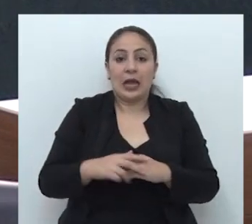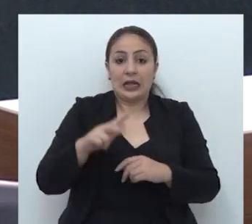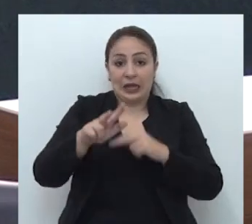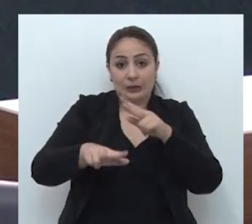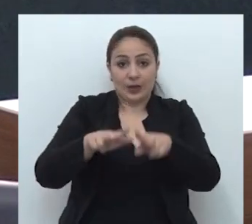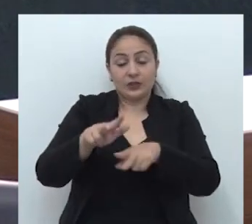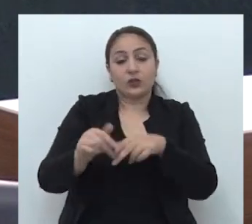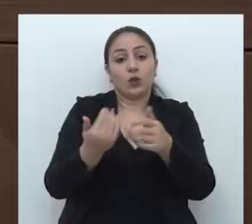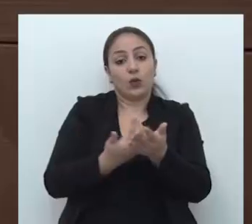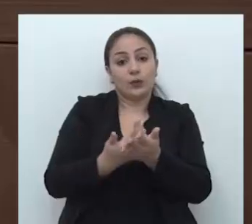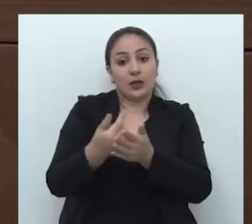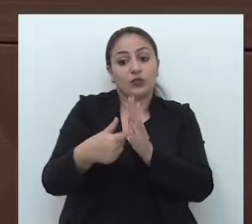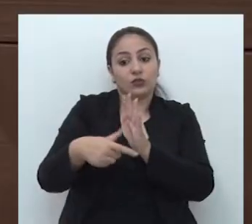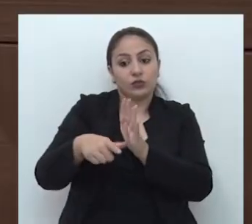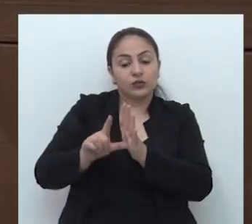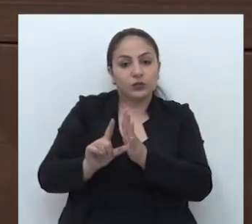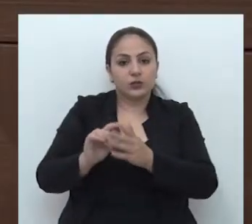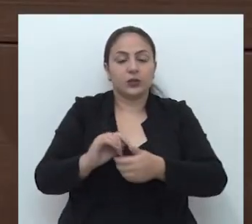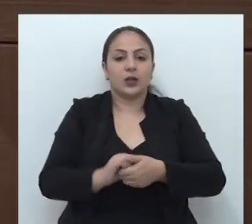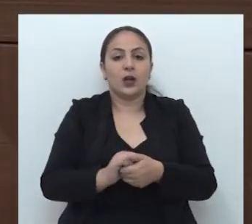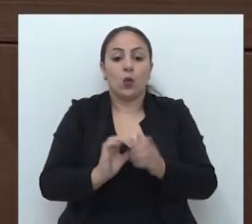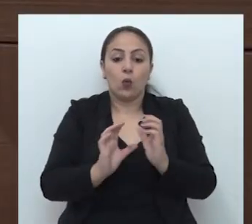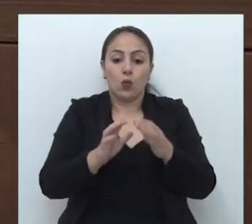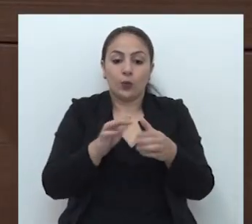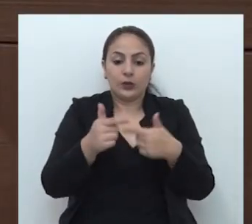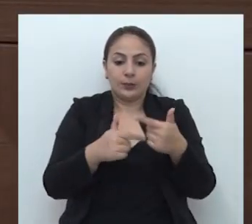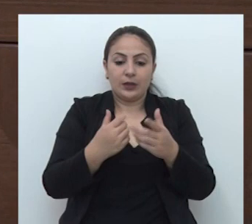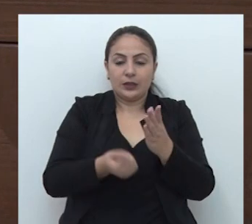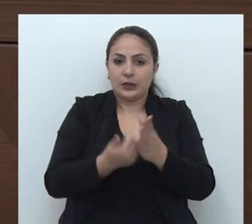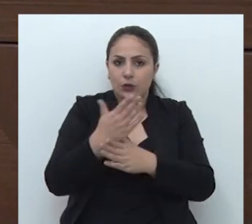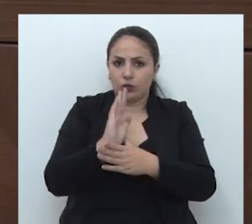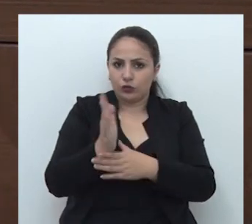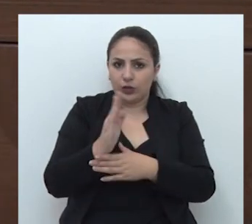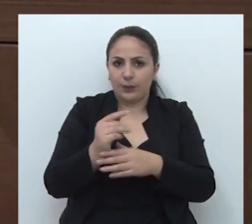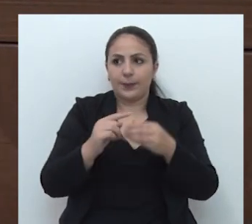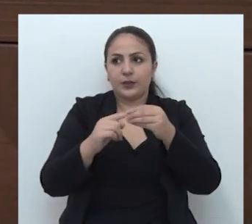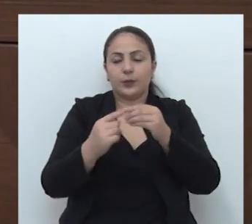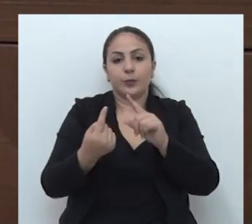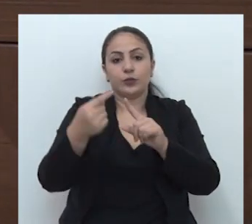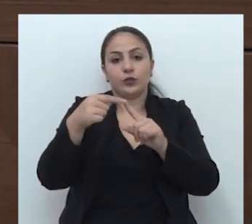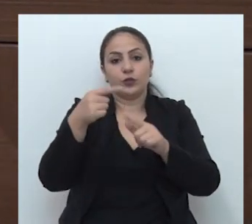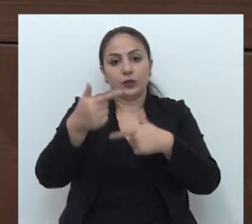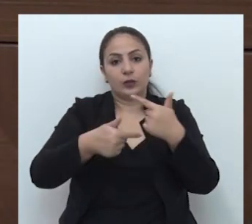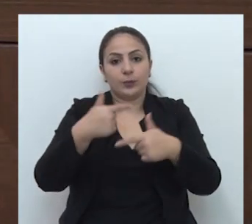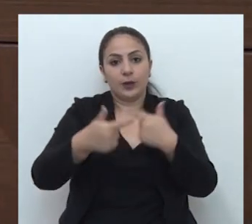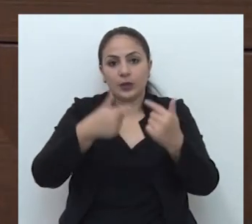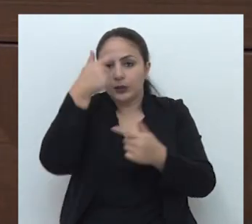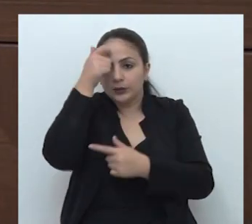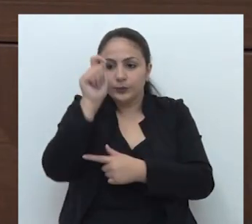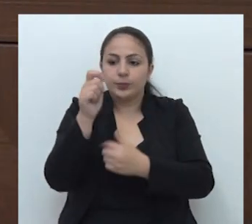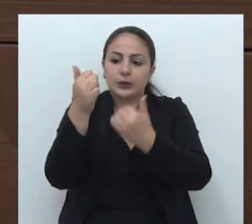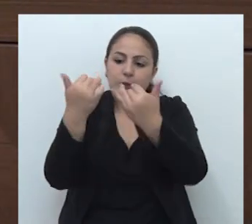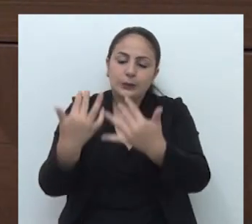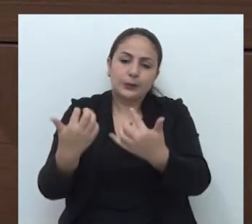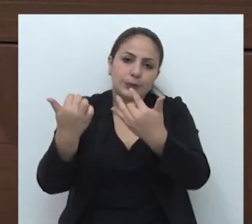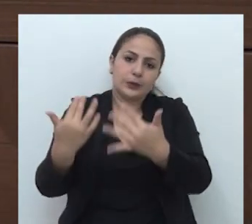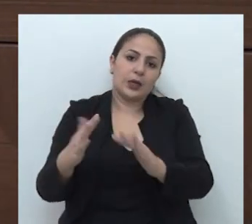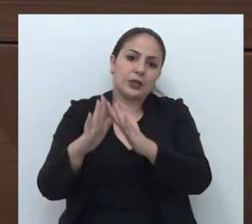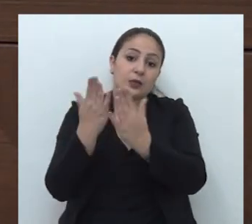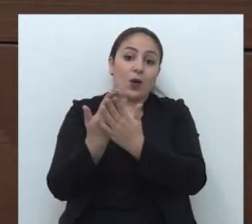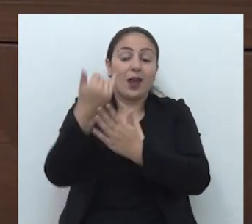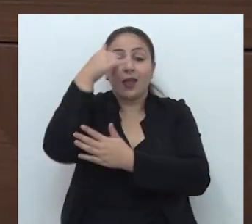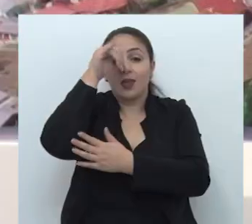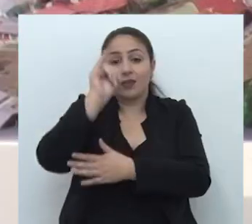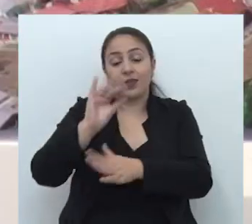está adiantada. Um grupo de trabalho foi formado e prioriza o trabalho de conscientização nas escolas para